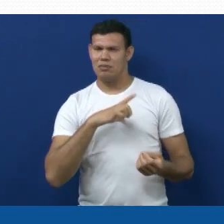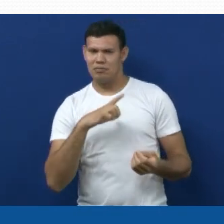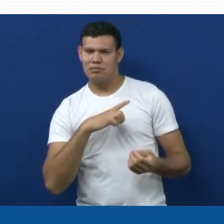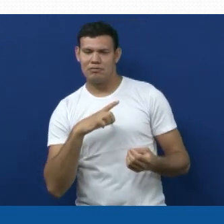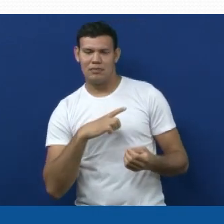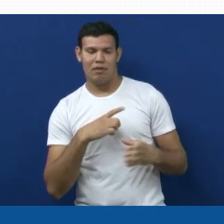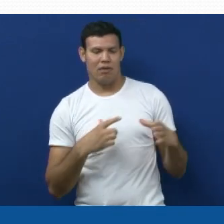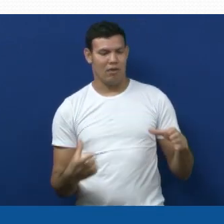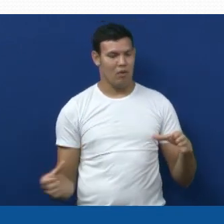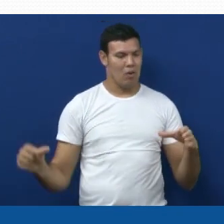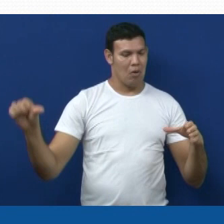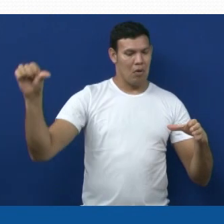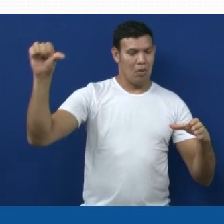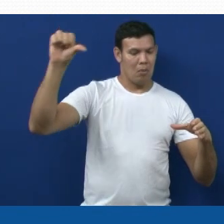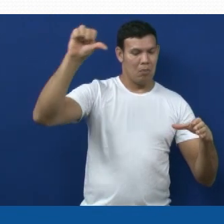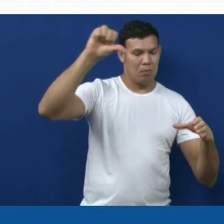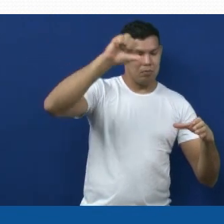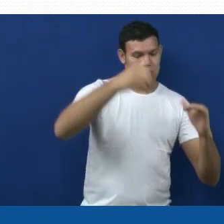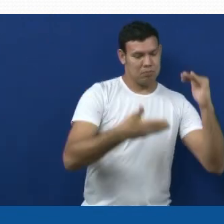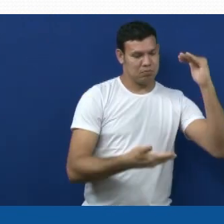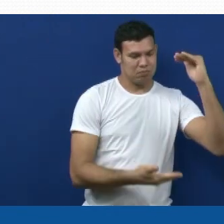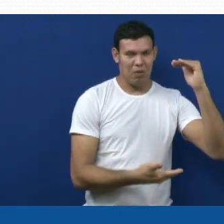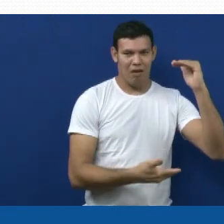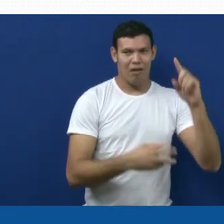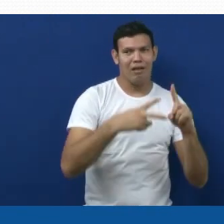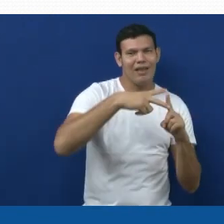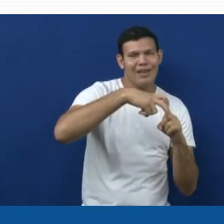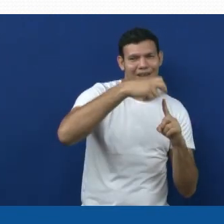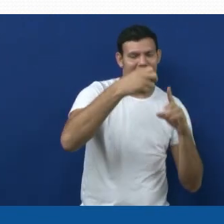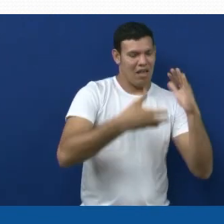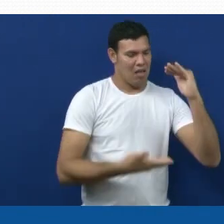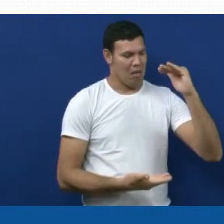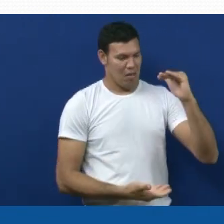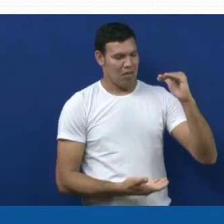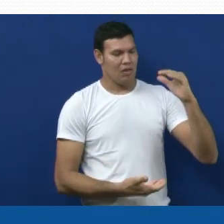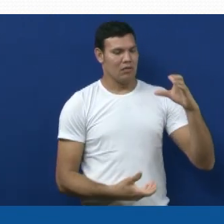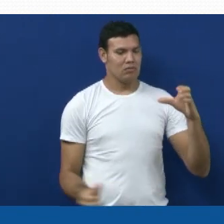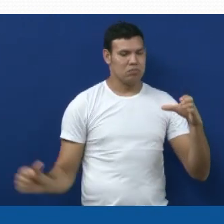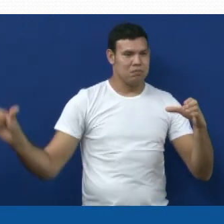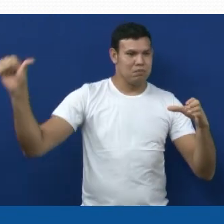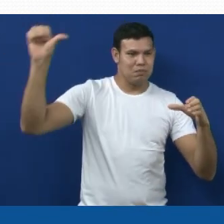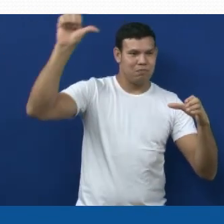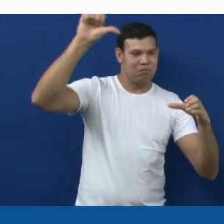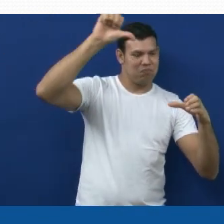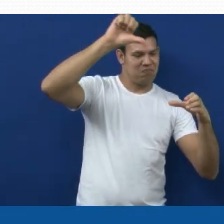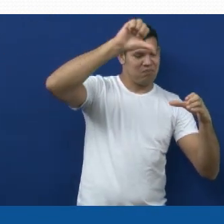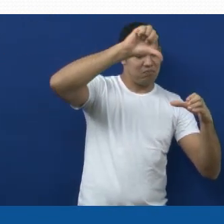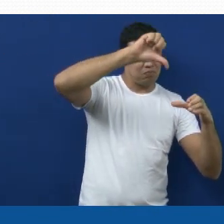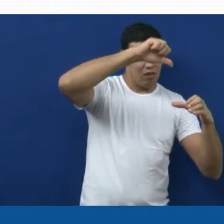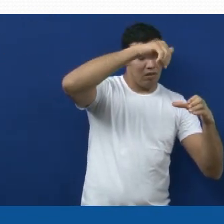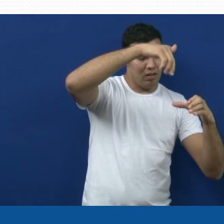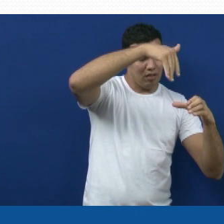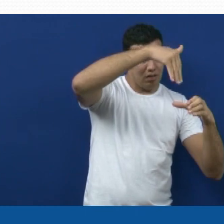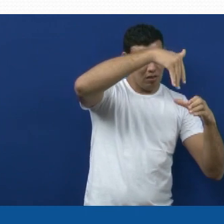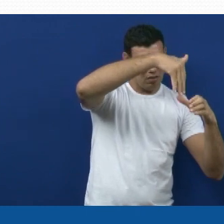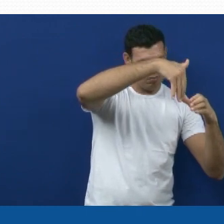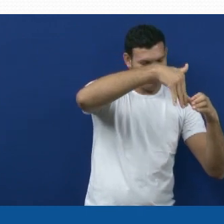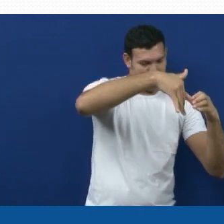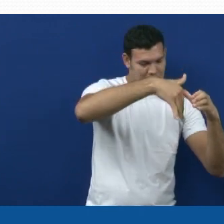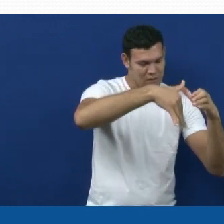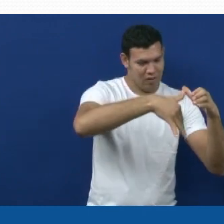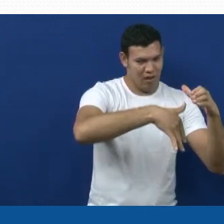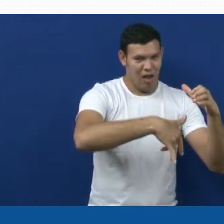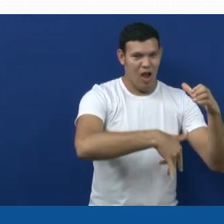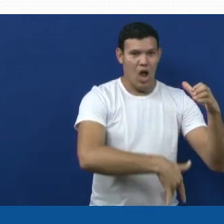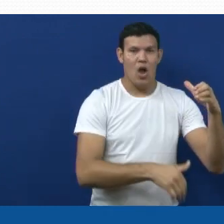exemplo, e você vai encher. Ali dentro tem ar. À medida que você vai colocando o líquido, o ar vai saindo, porque